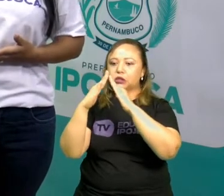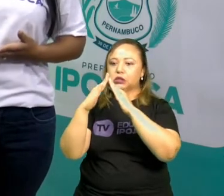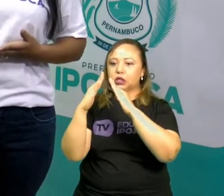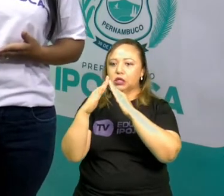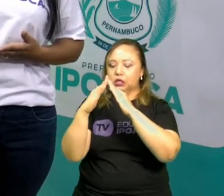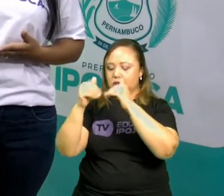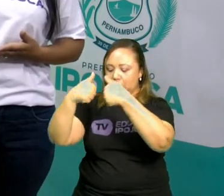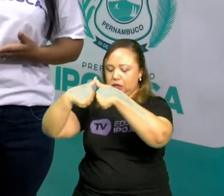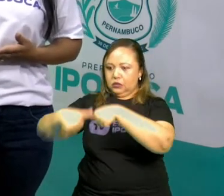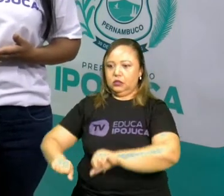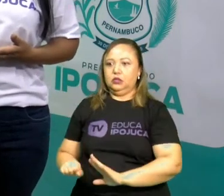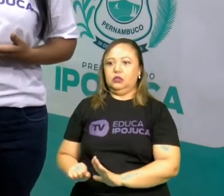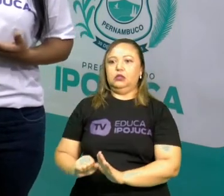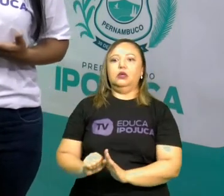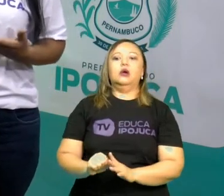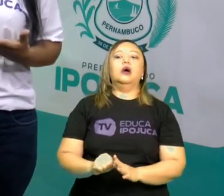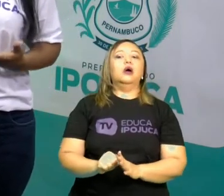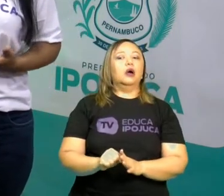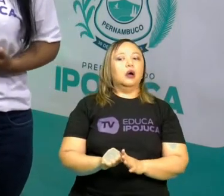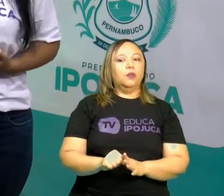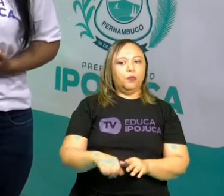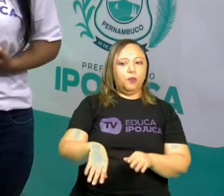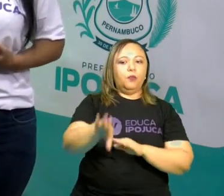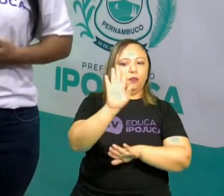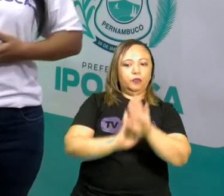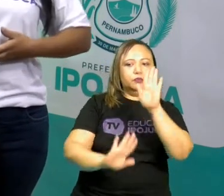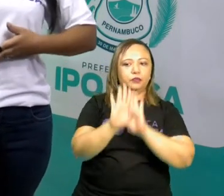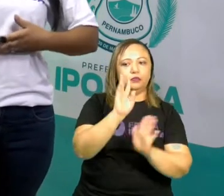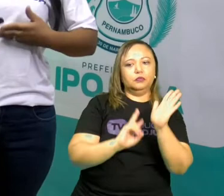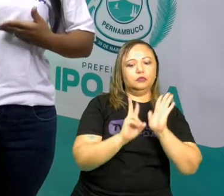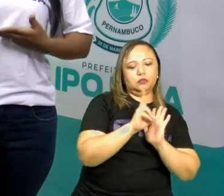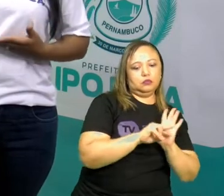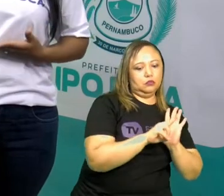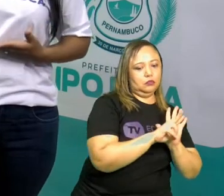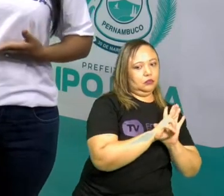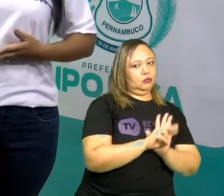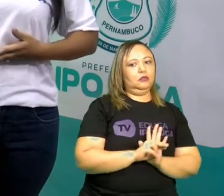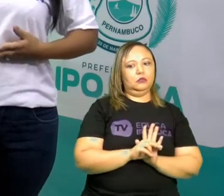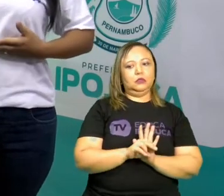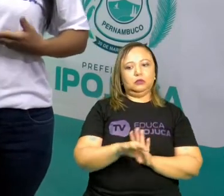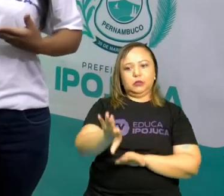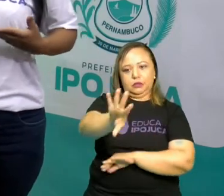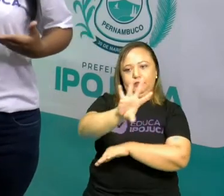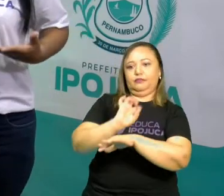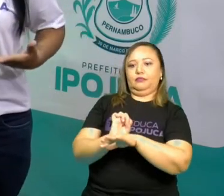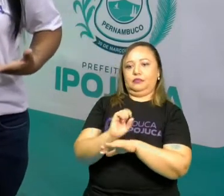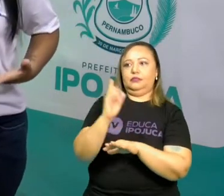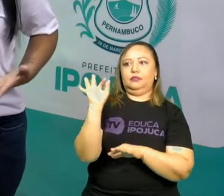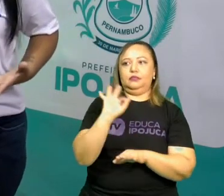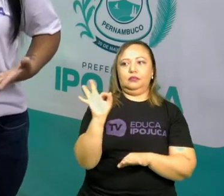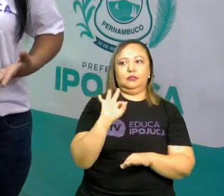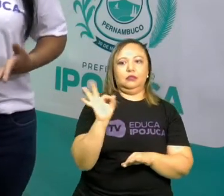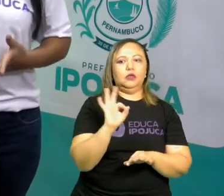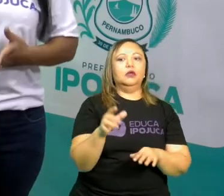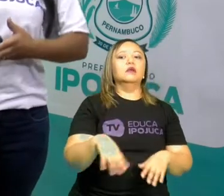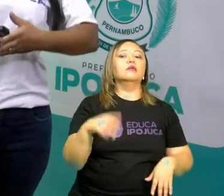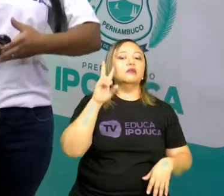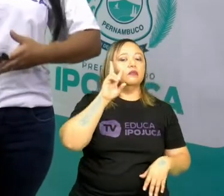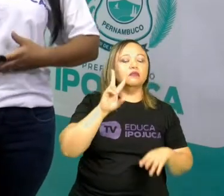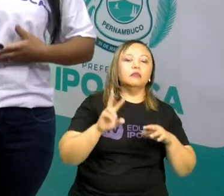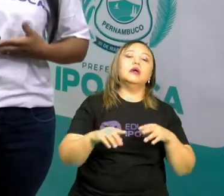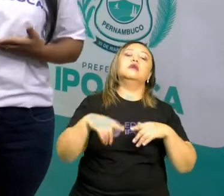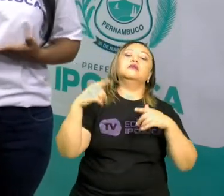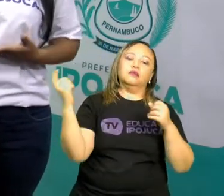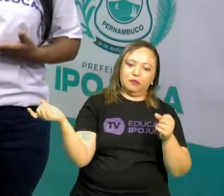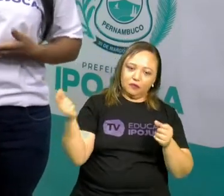sim regressar às nossas escolas, né? Vamos sim ver os nossos coleguinhas, ver a